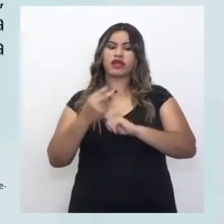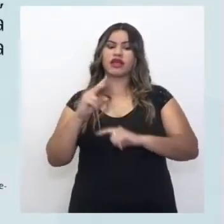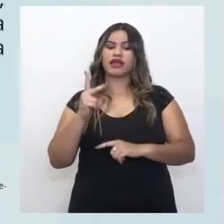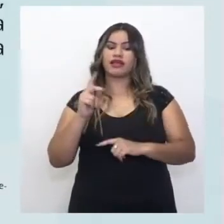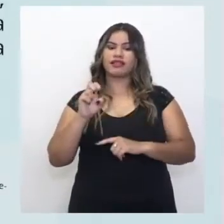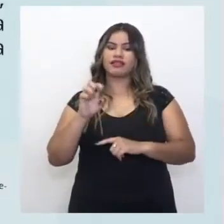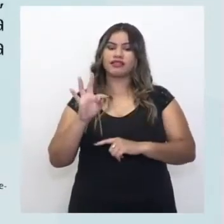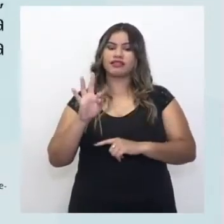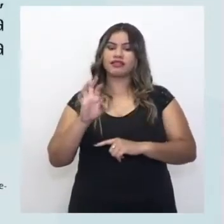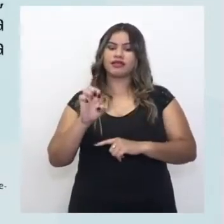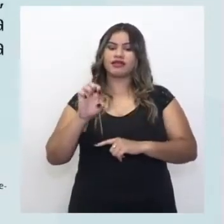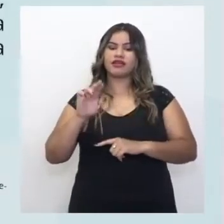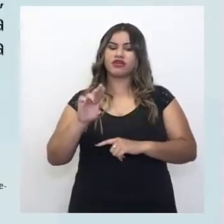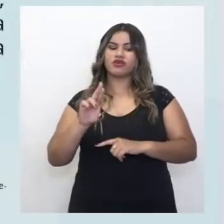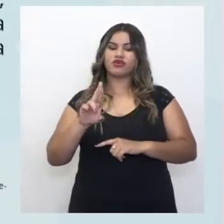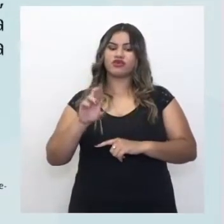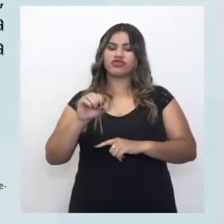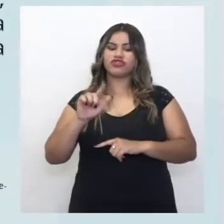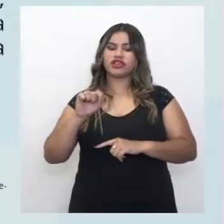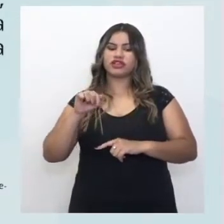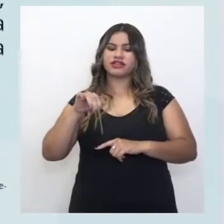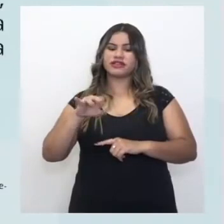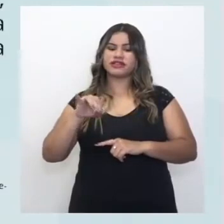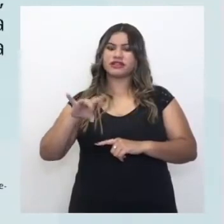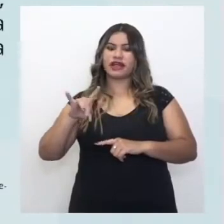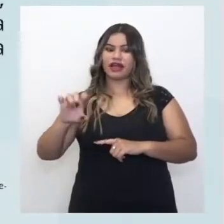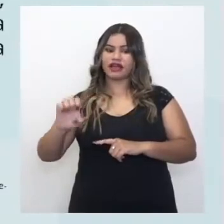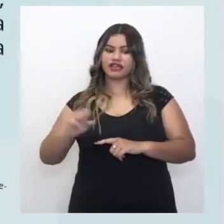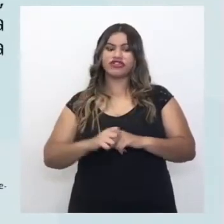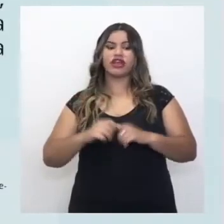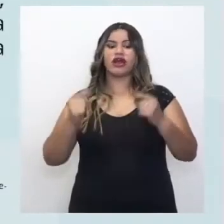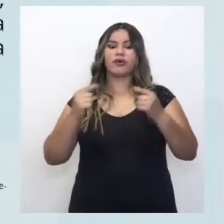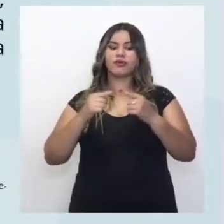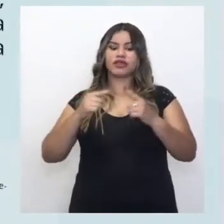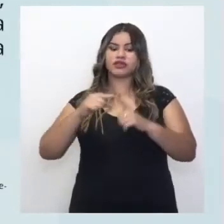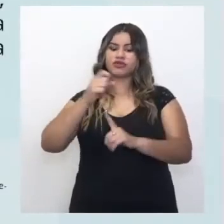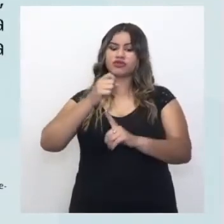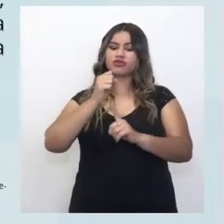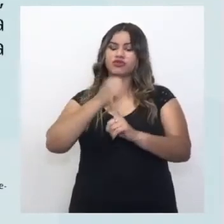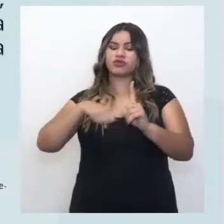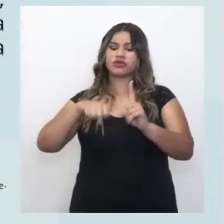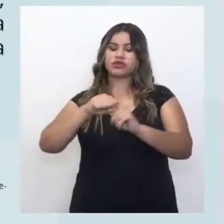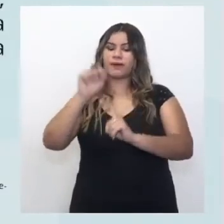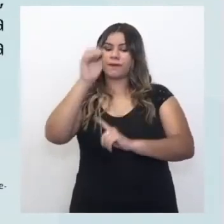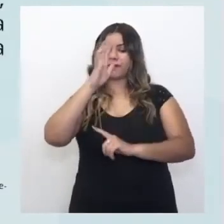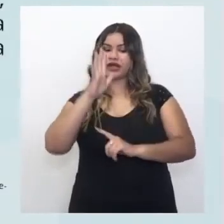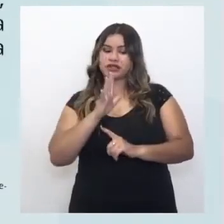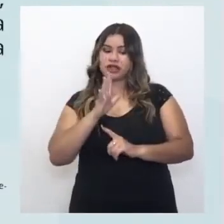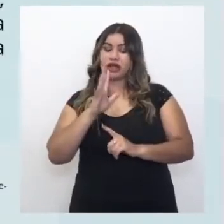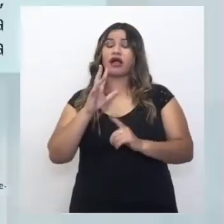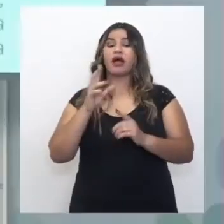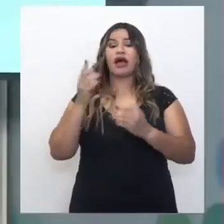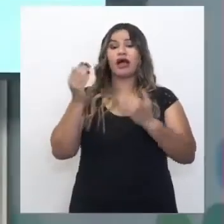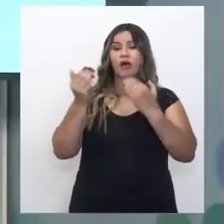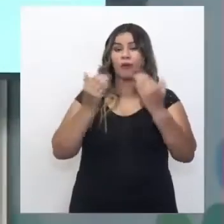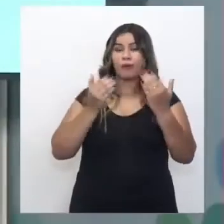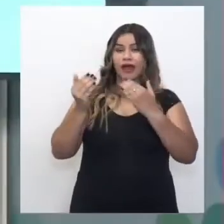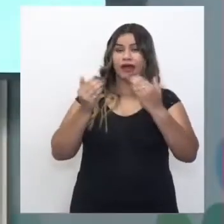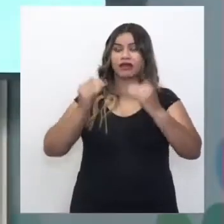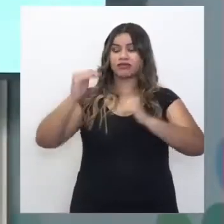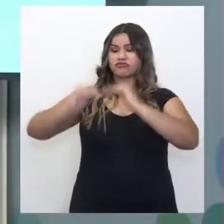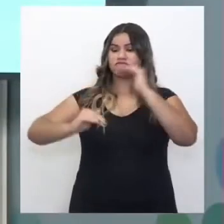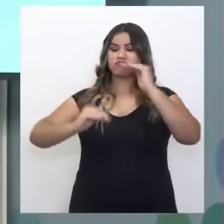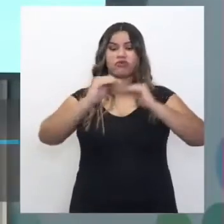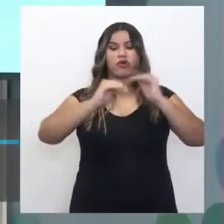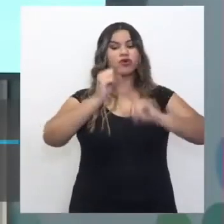heterogeneidade da sociedade brasileira sobre a perspectiva das desigualdades sociais. Então, são indicadores, né, que